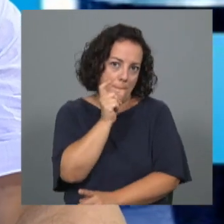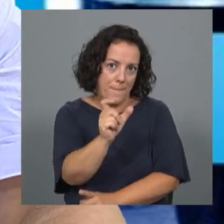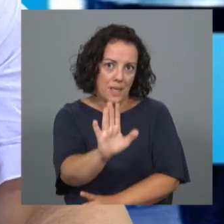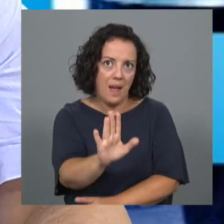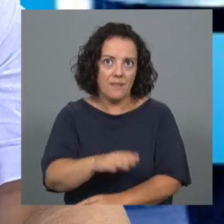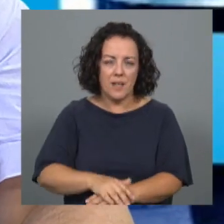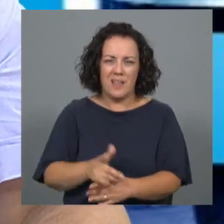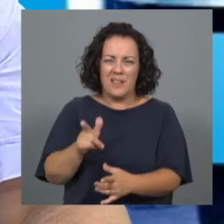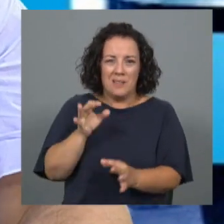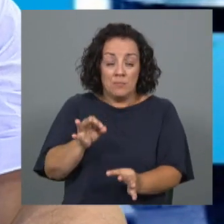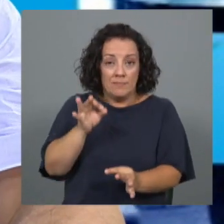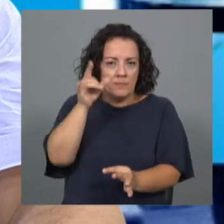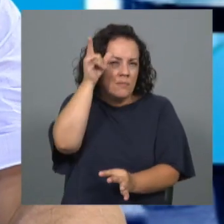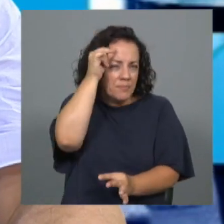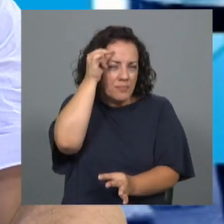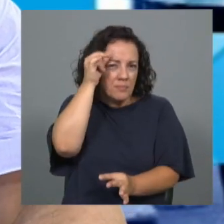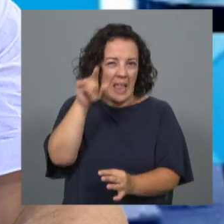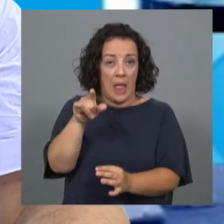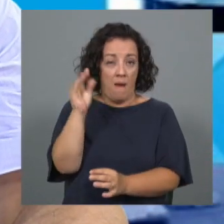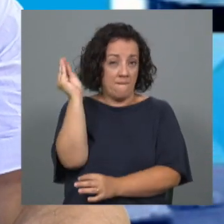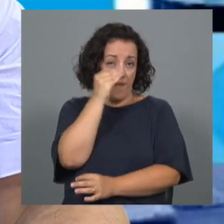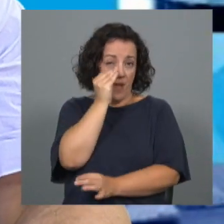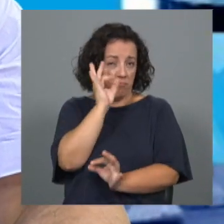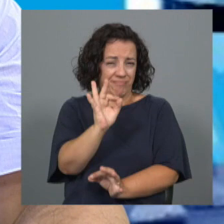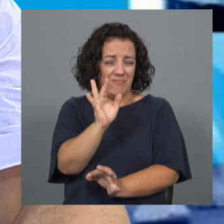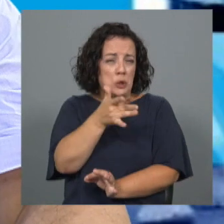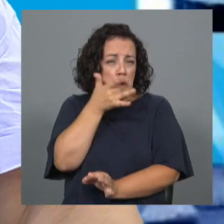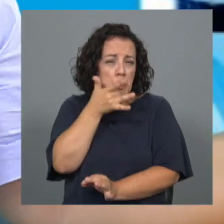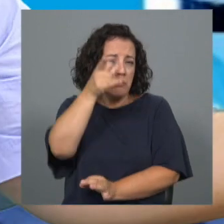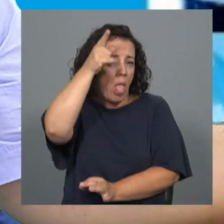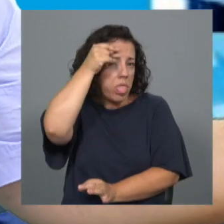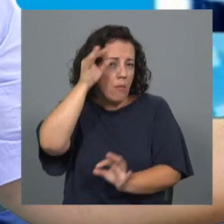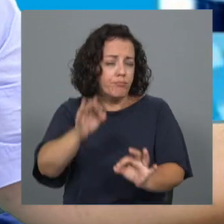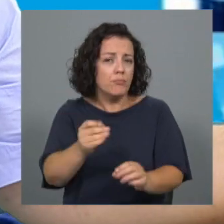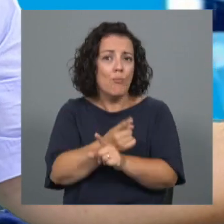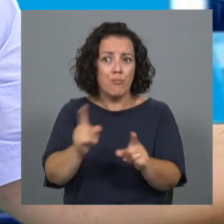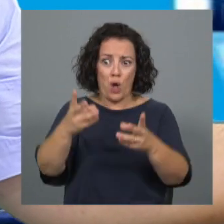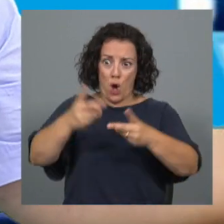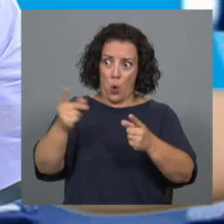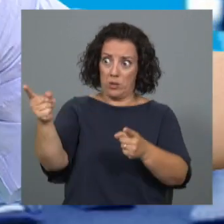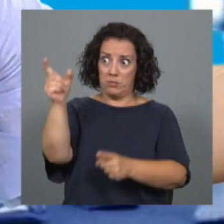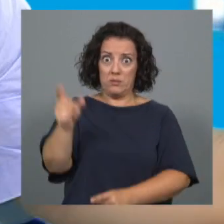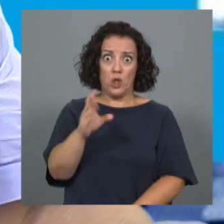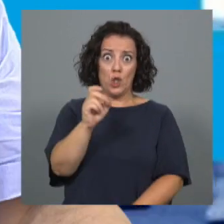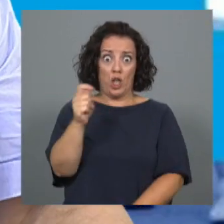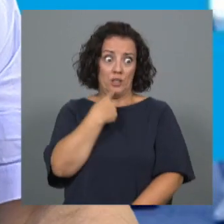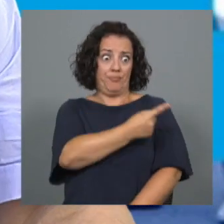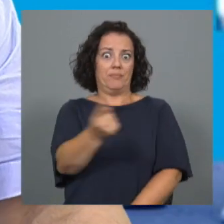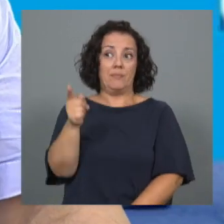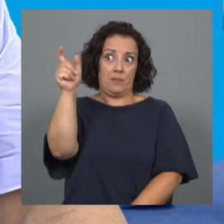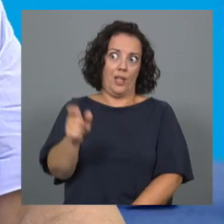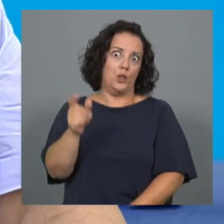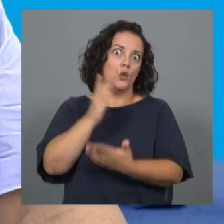é imbecil, é cretino. Para além de hipócrita, é imbecil e é cretino. Porque as contas são as que o Jorge acabou de fazer. Ainda por cima o Jorge